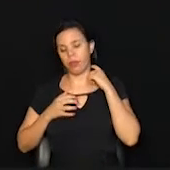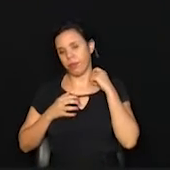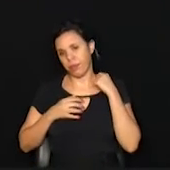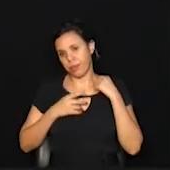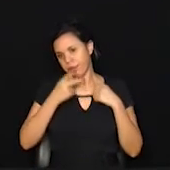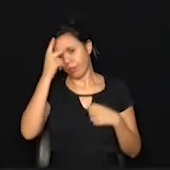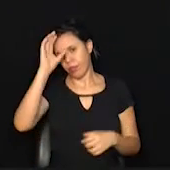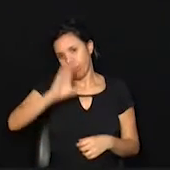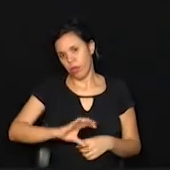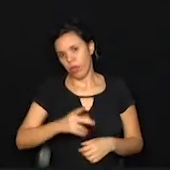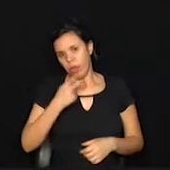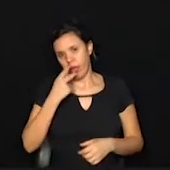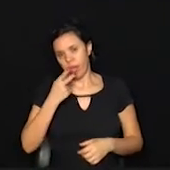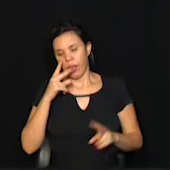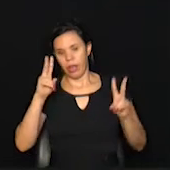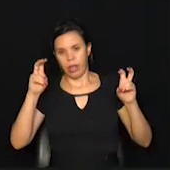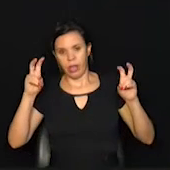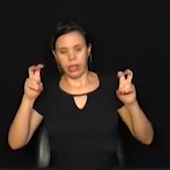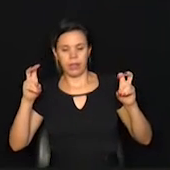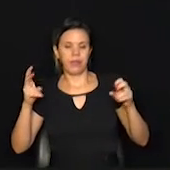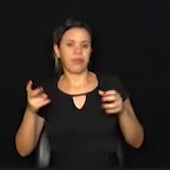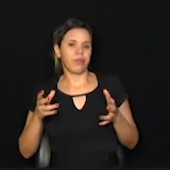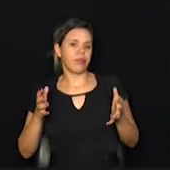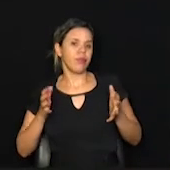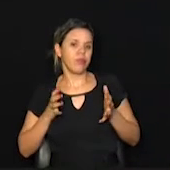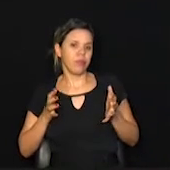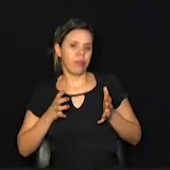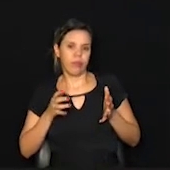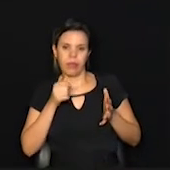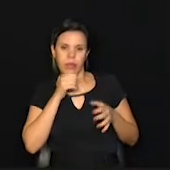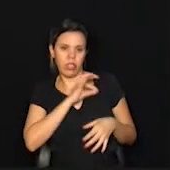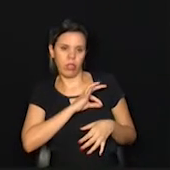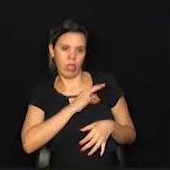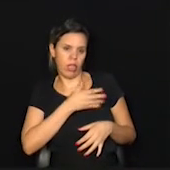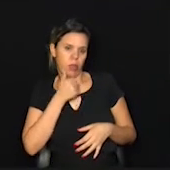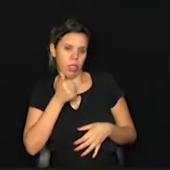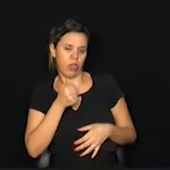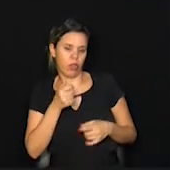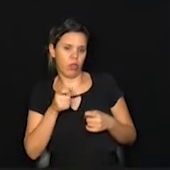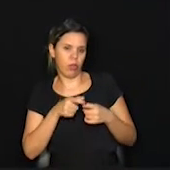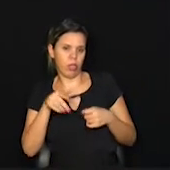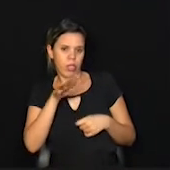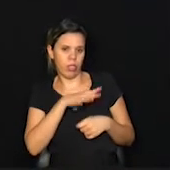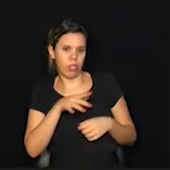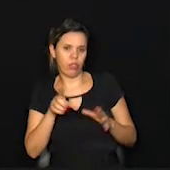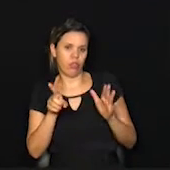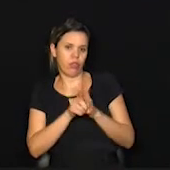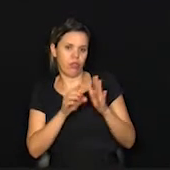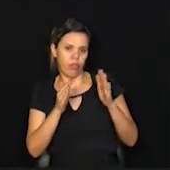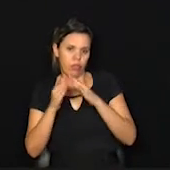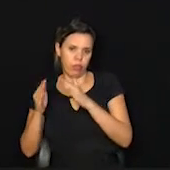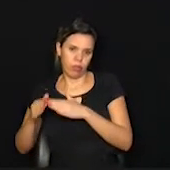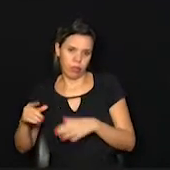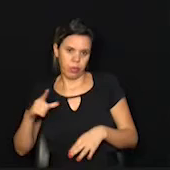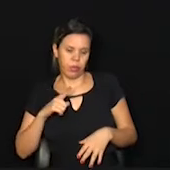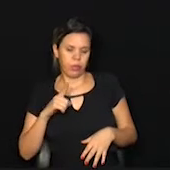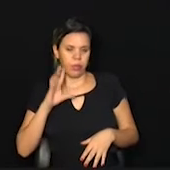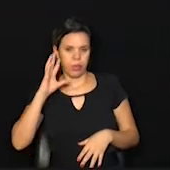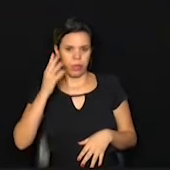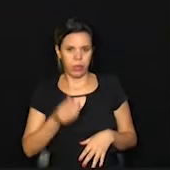cidadão que a gente chama de classe média setores médios que recebe um salário melhor que tem uma pequena propriedade e